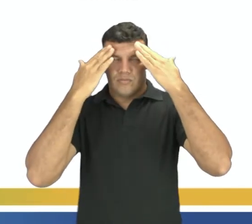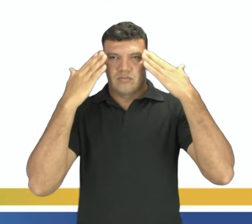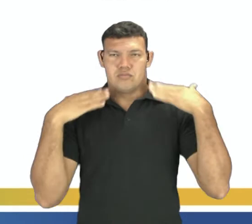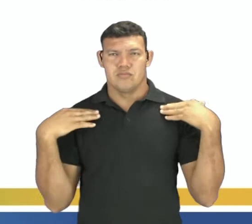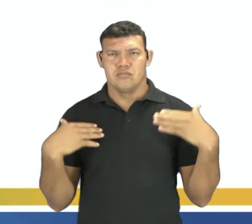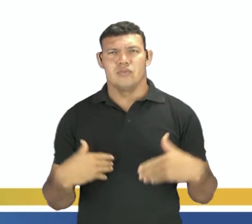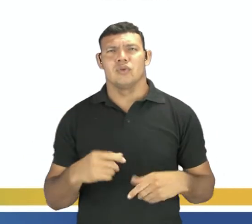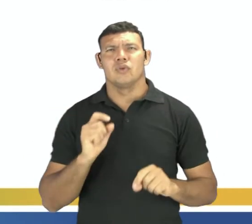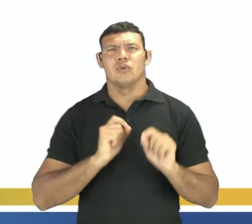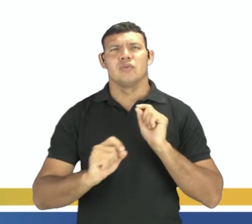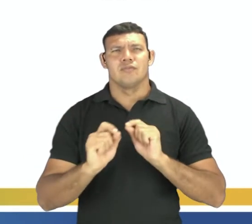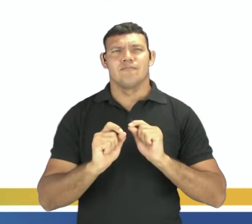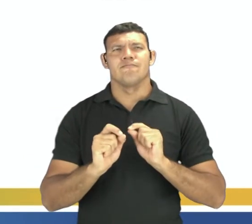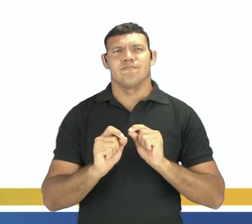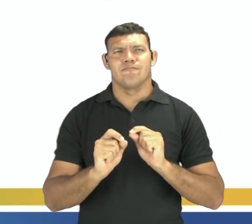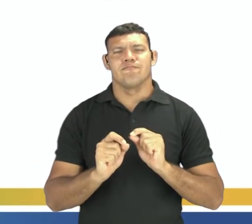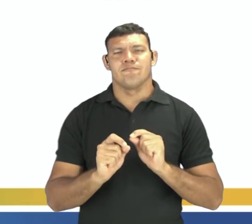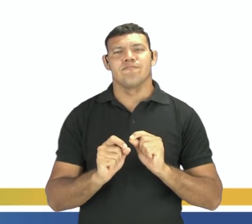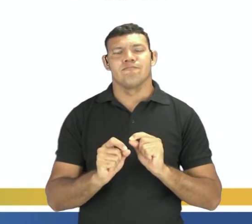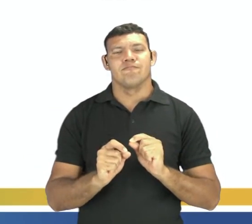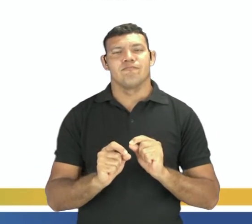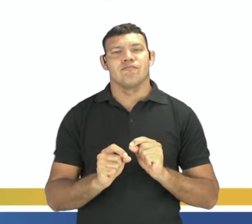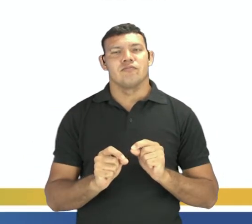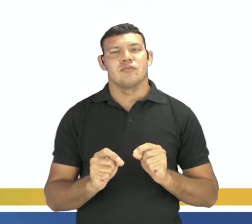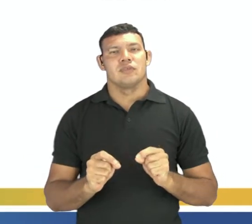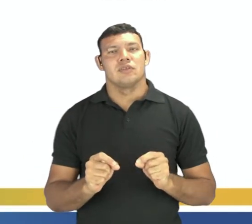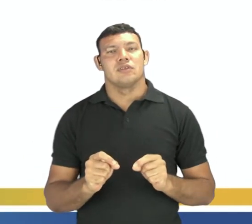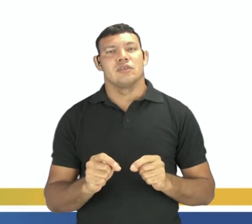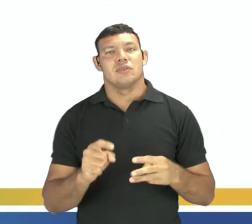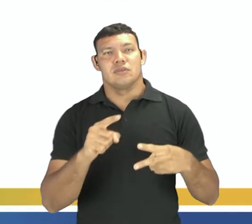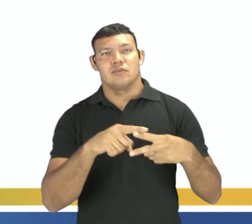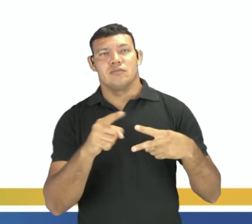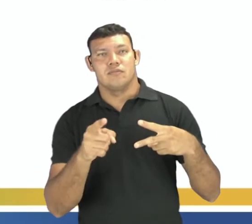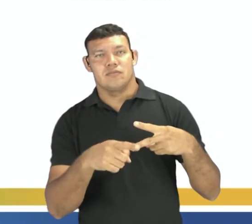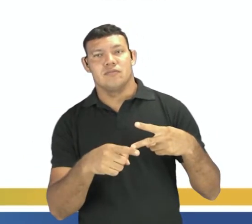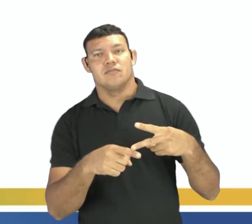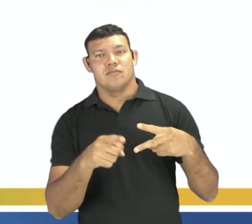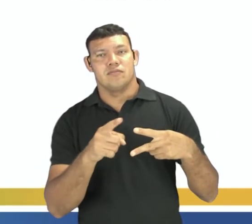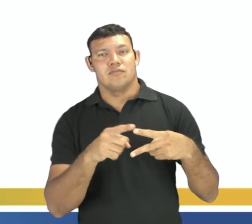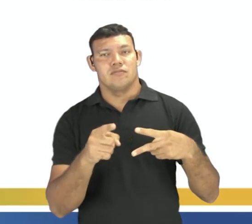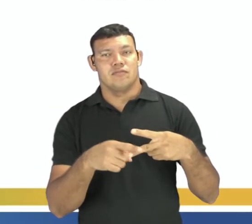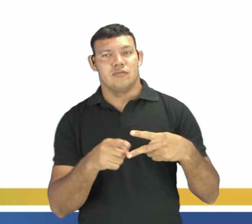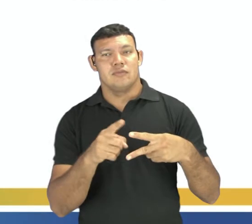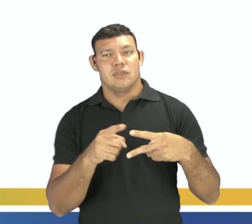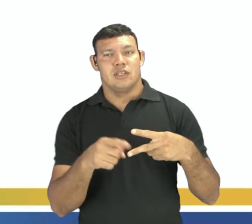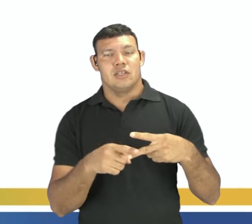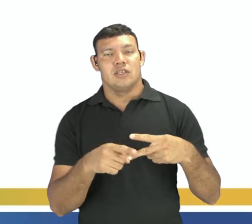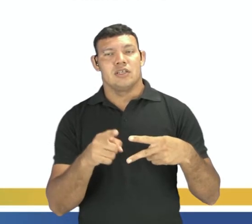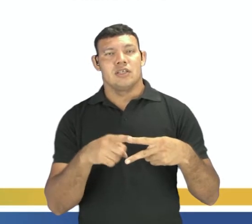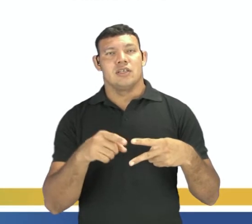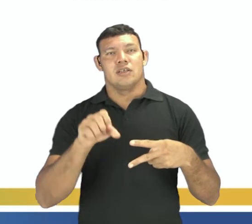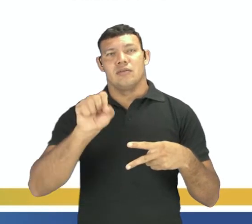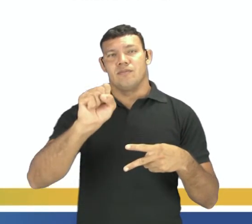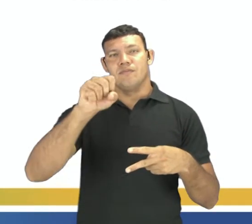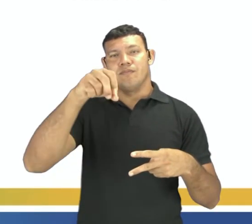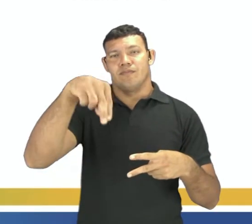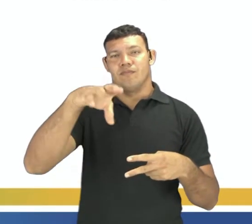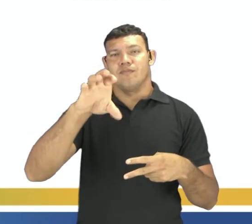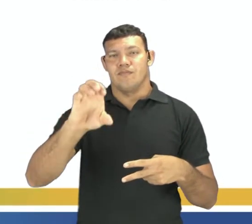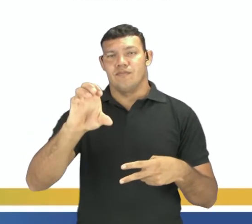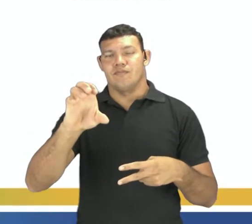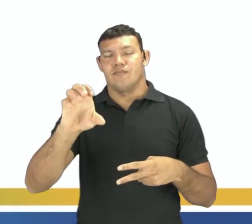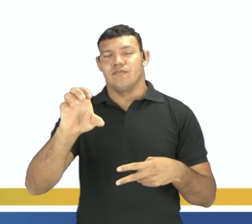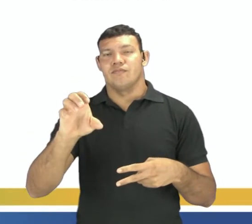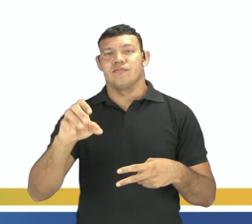órgãos, constituindo o sistema nervoso dividido em sistema nervoso central e sistema nervoso